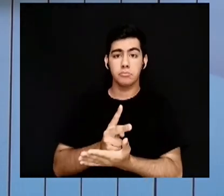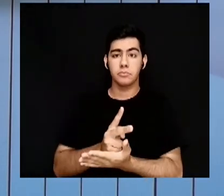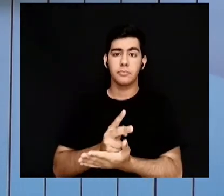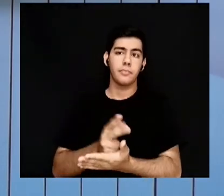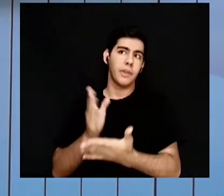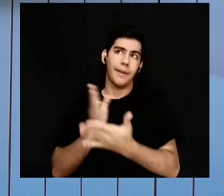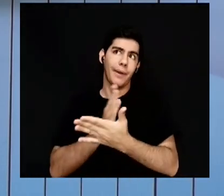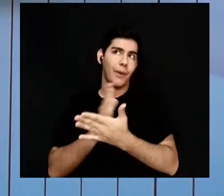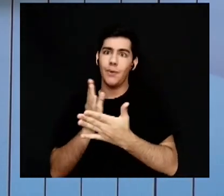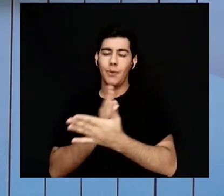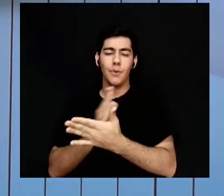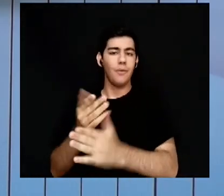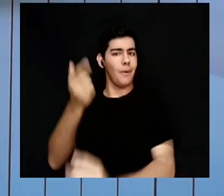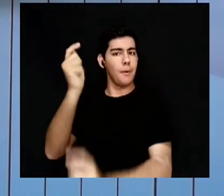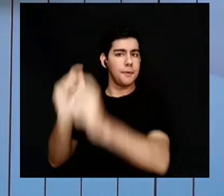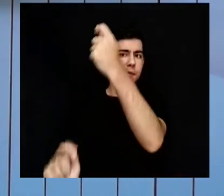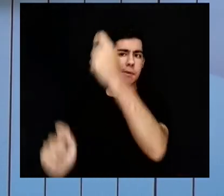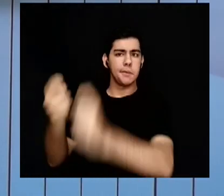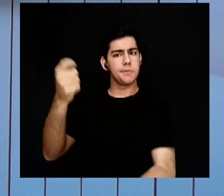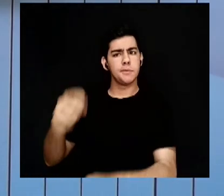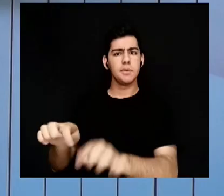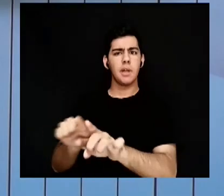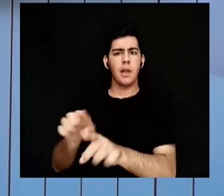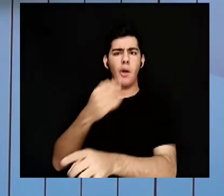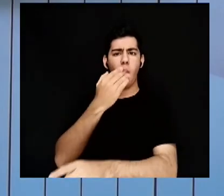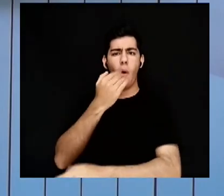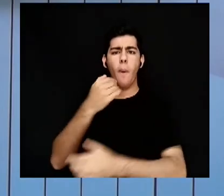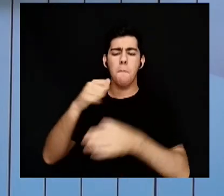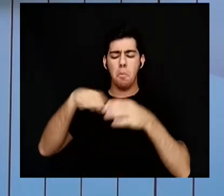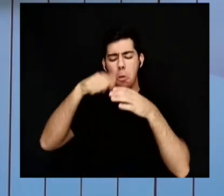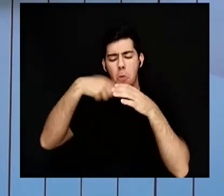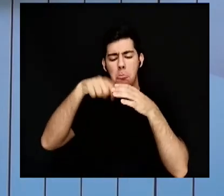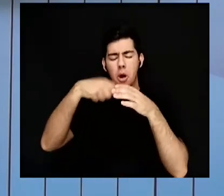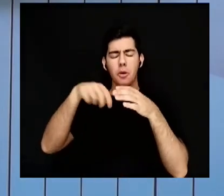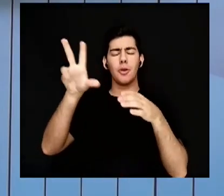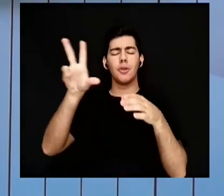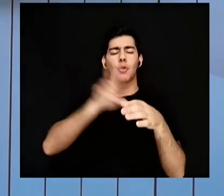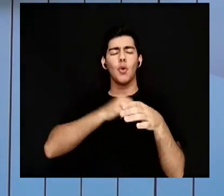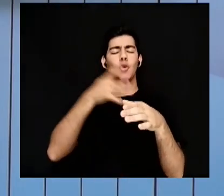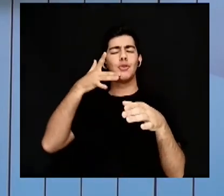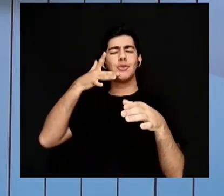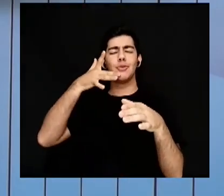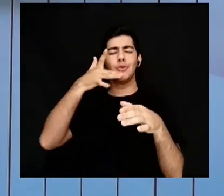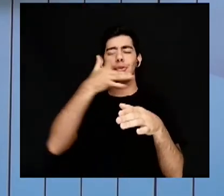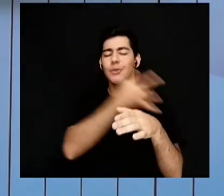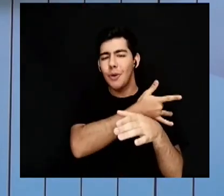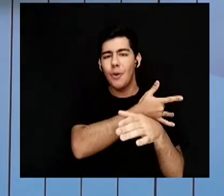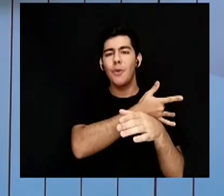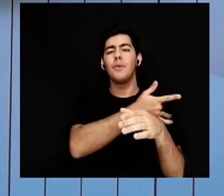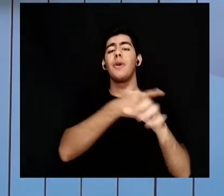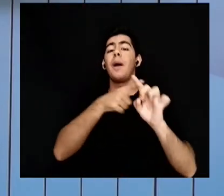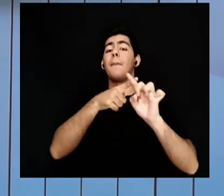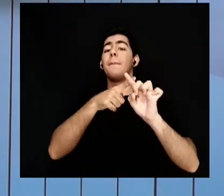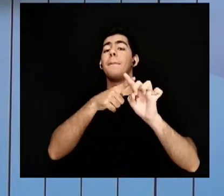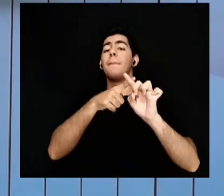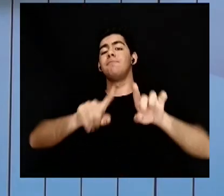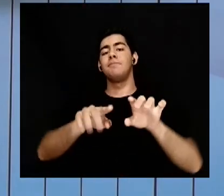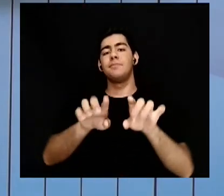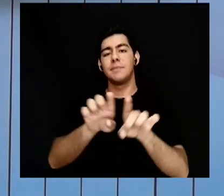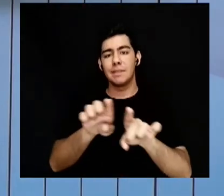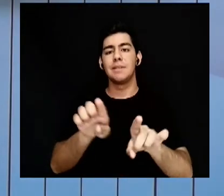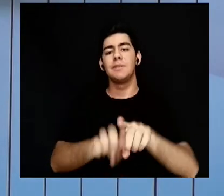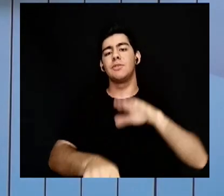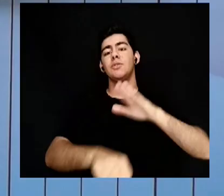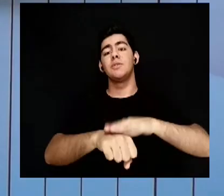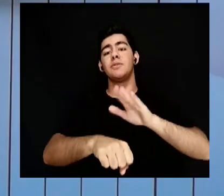como a doutora disse, são maravilhosos, né? São gostosos e eles são criados realmente para que a